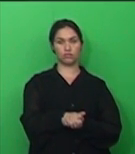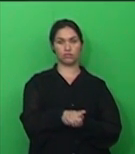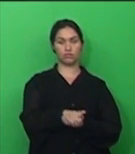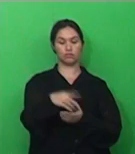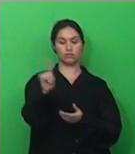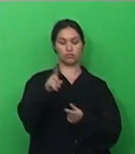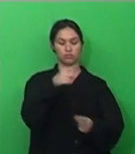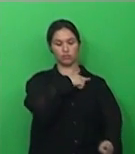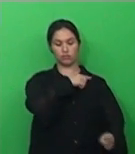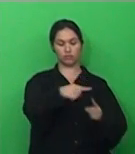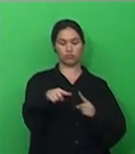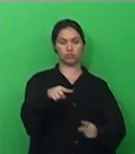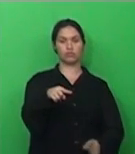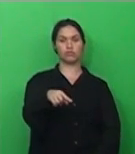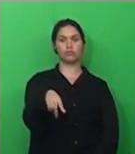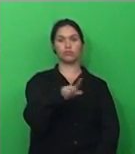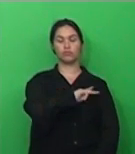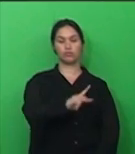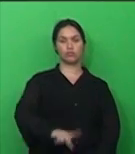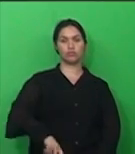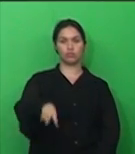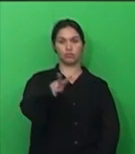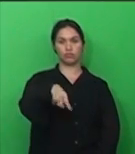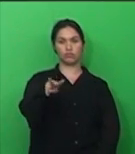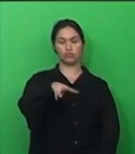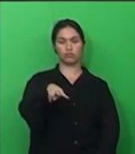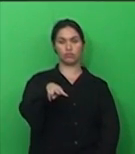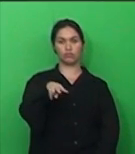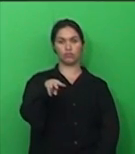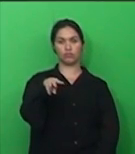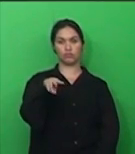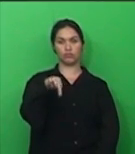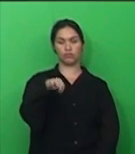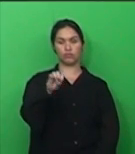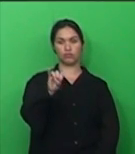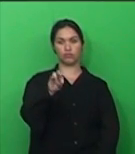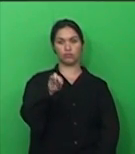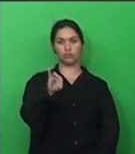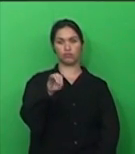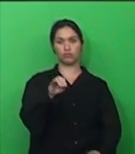Somos contrários ao veto, senhor presidente. Vereador Miri D'Agostin.